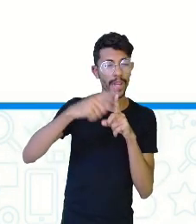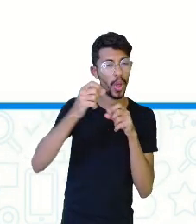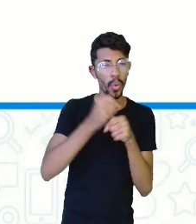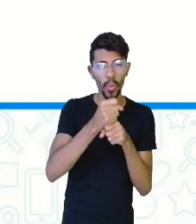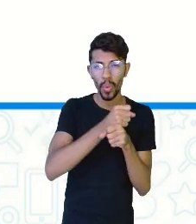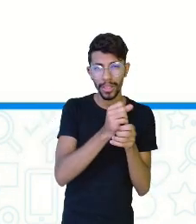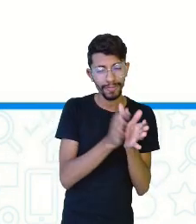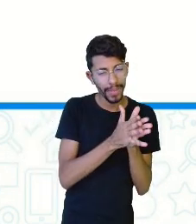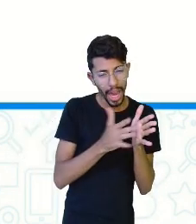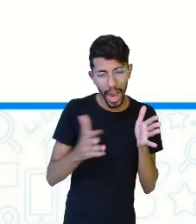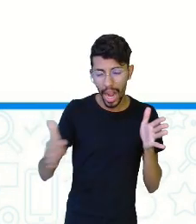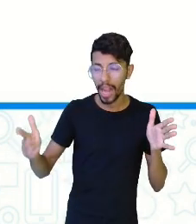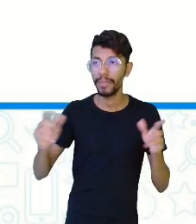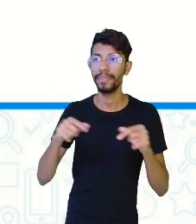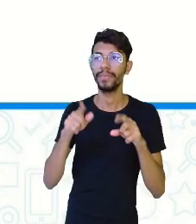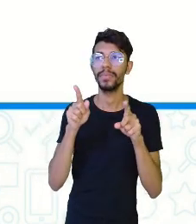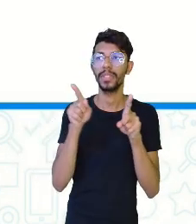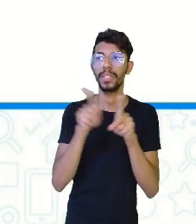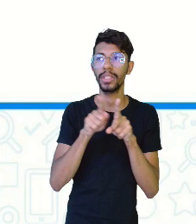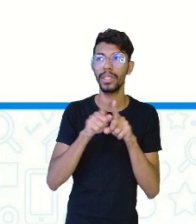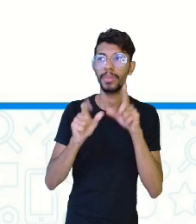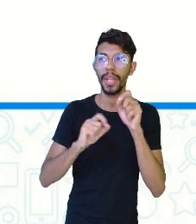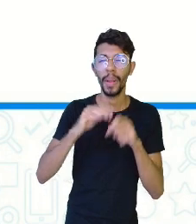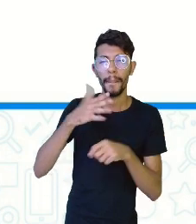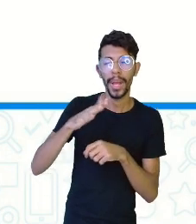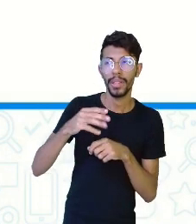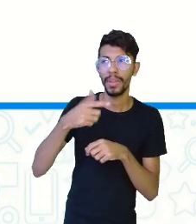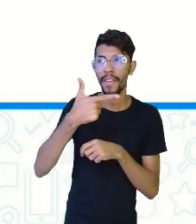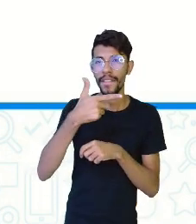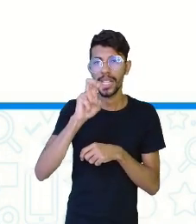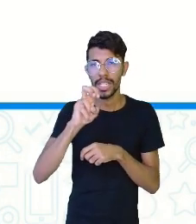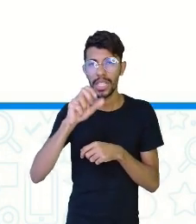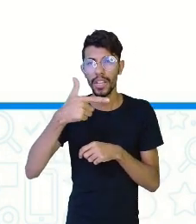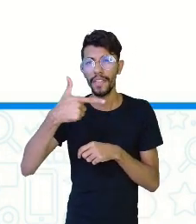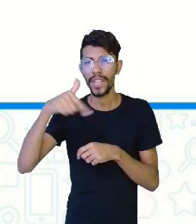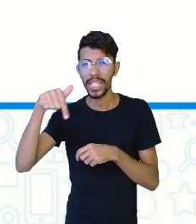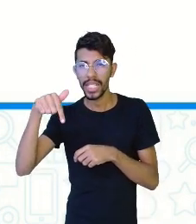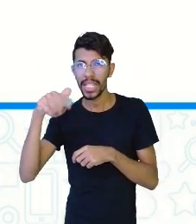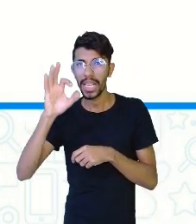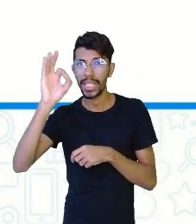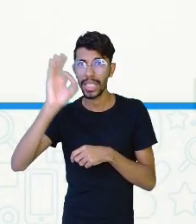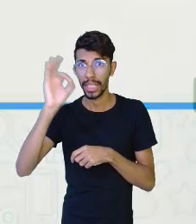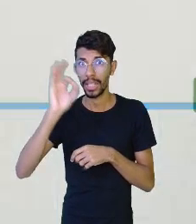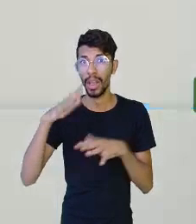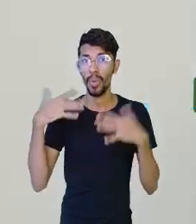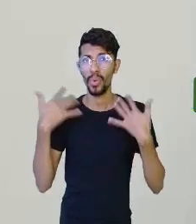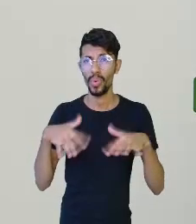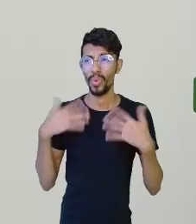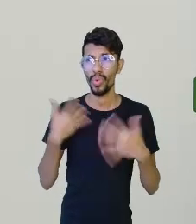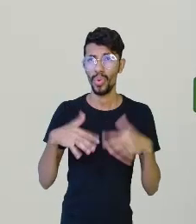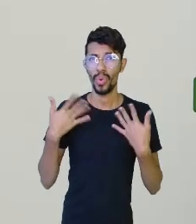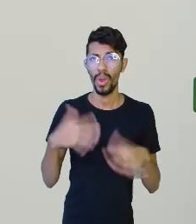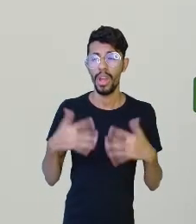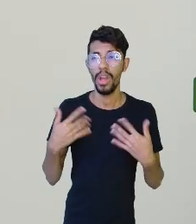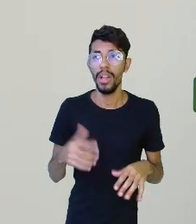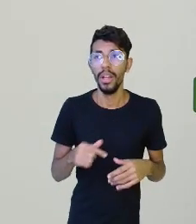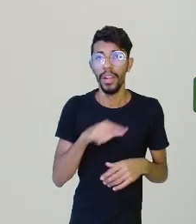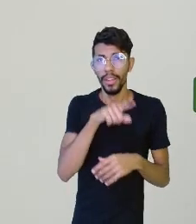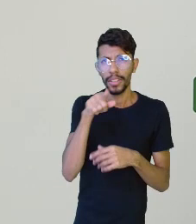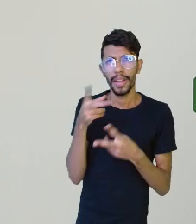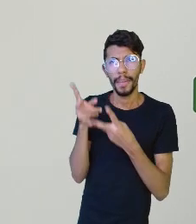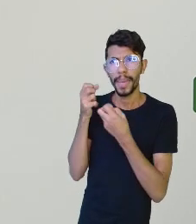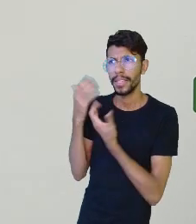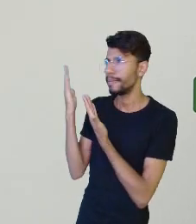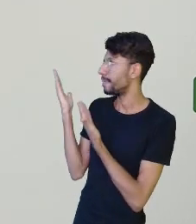todo, e com médias termais entre 25 e 27 graus Celsius. Você está observando aí no slide, tem